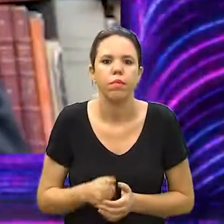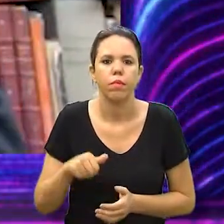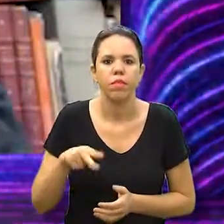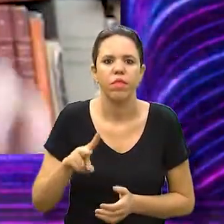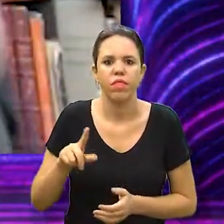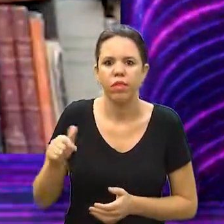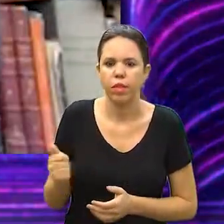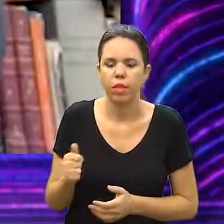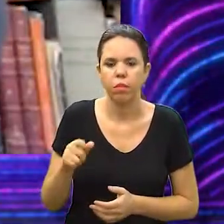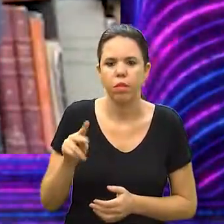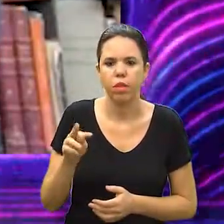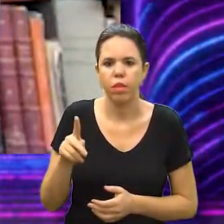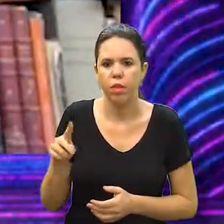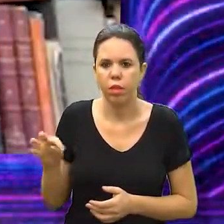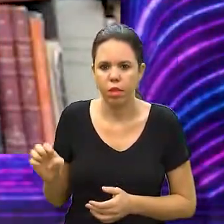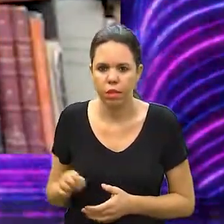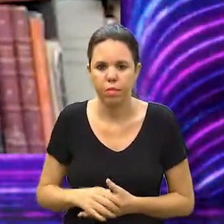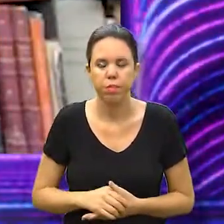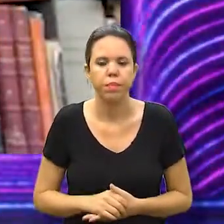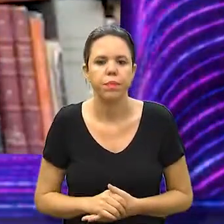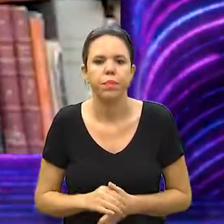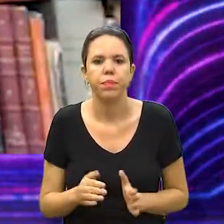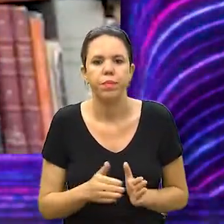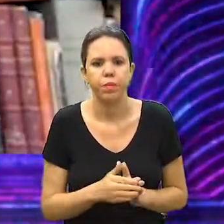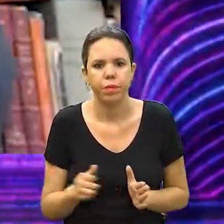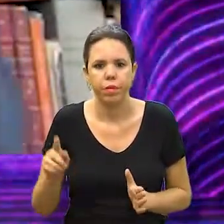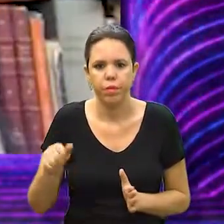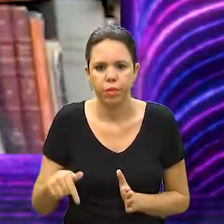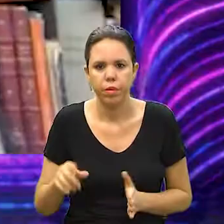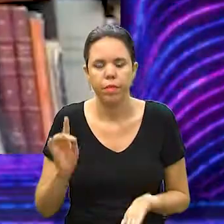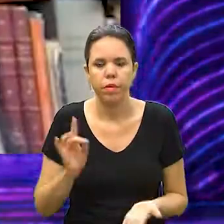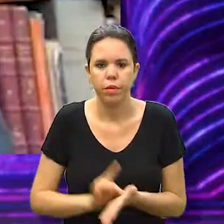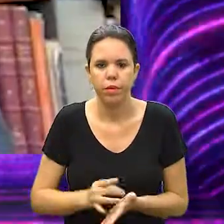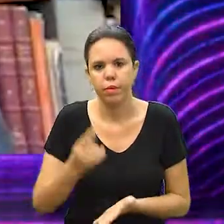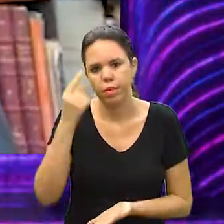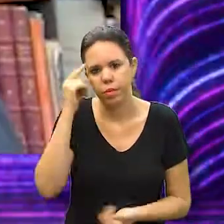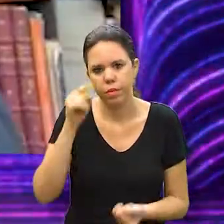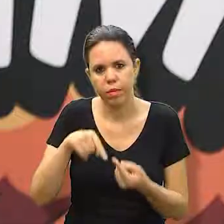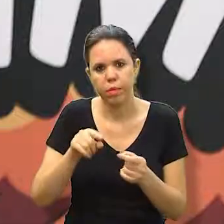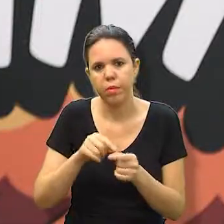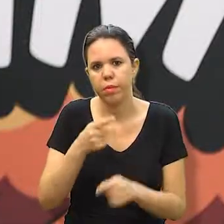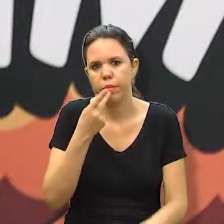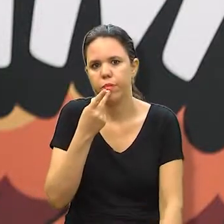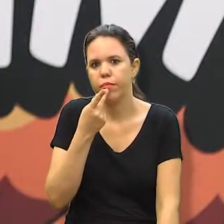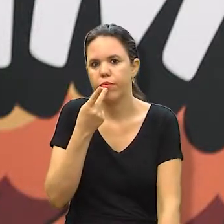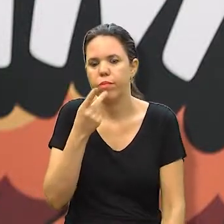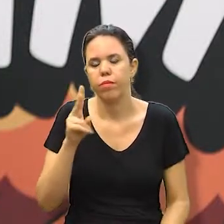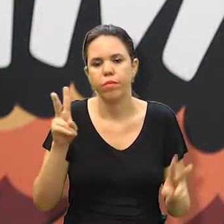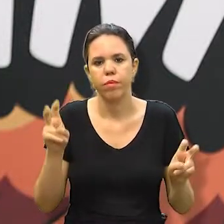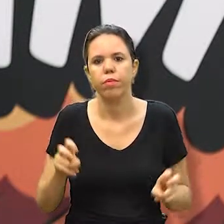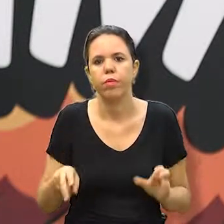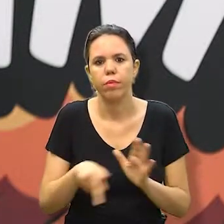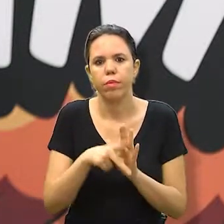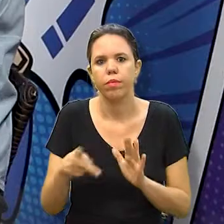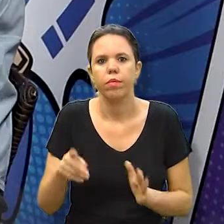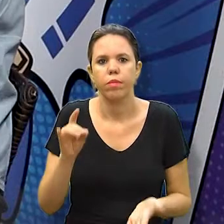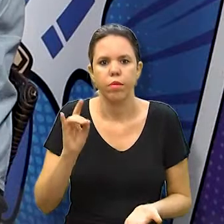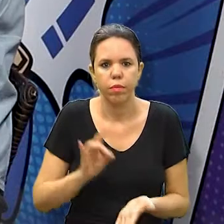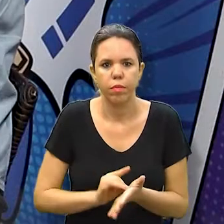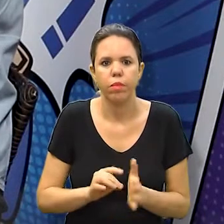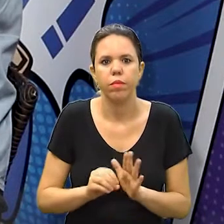Navalhas Pendentes, pela editora Caravana. E nesse, realmente, a ideia é falar sobre o